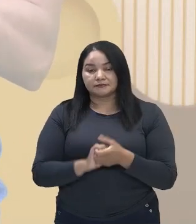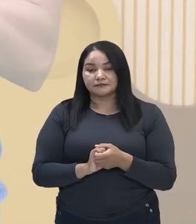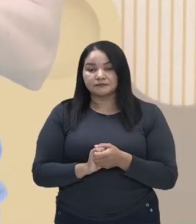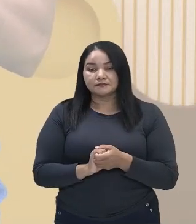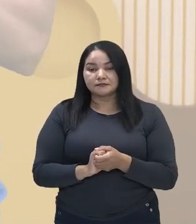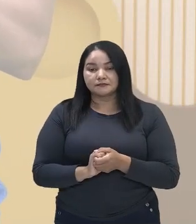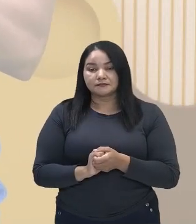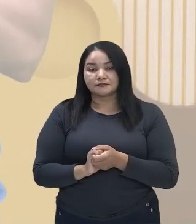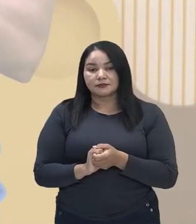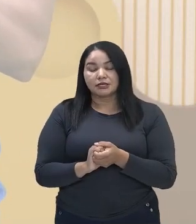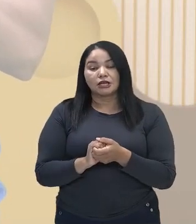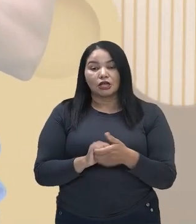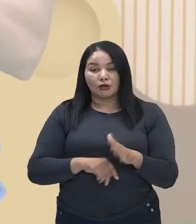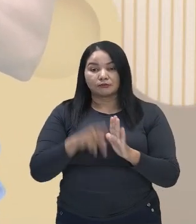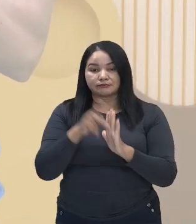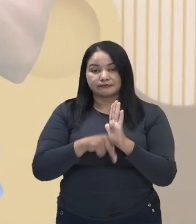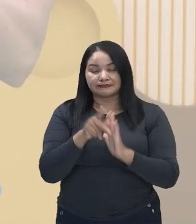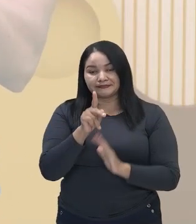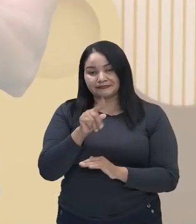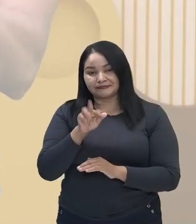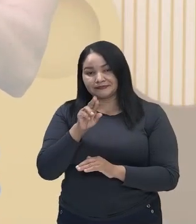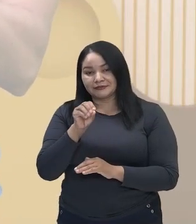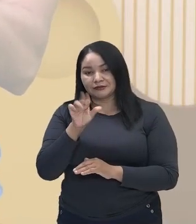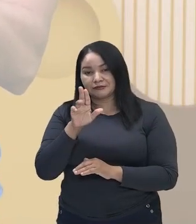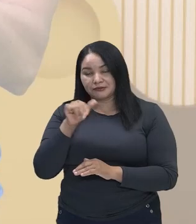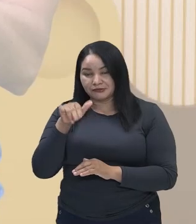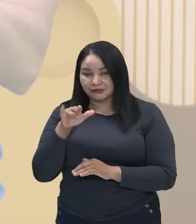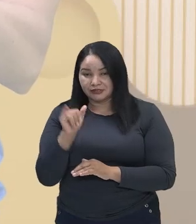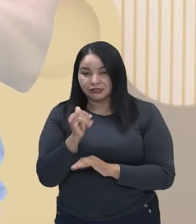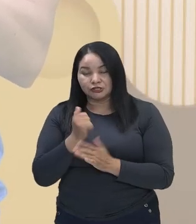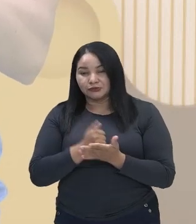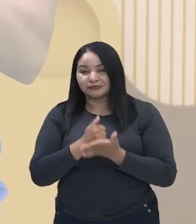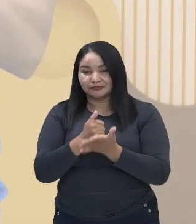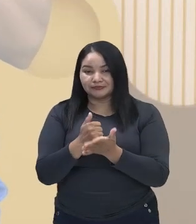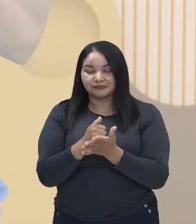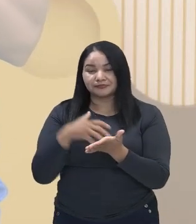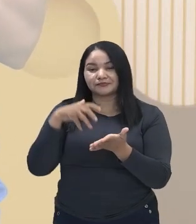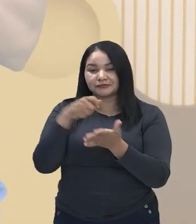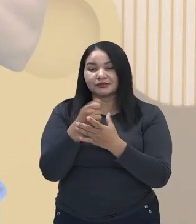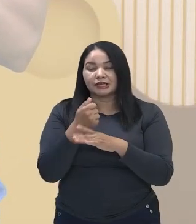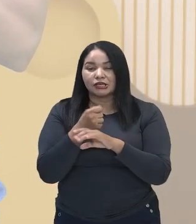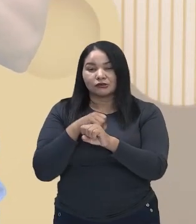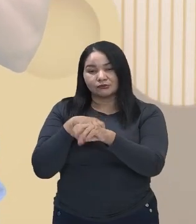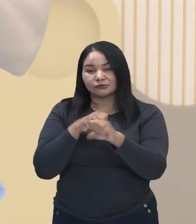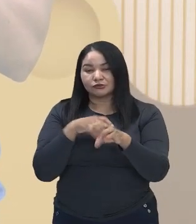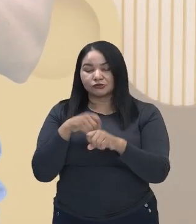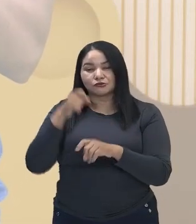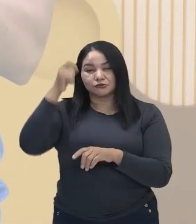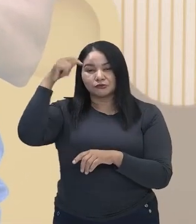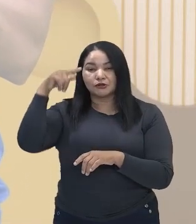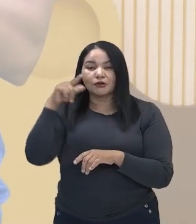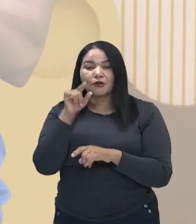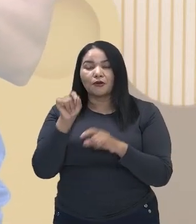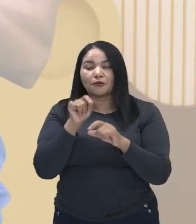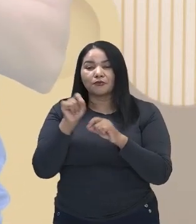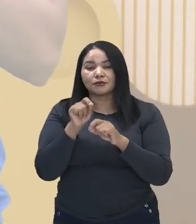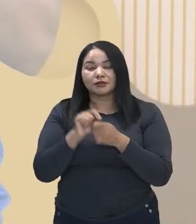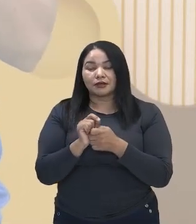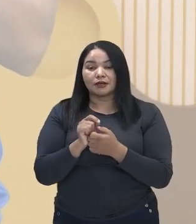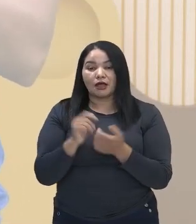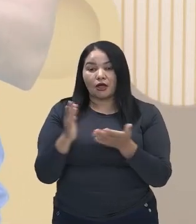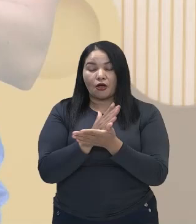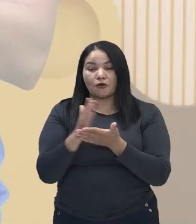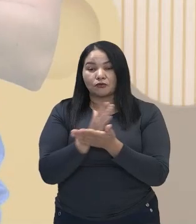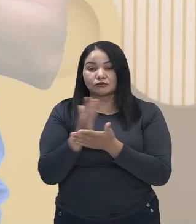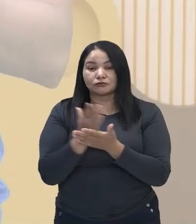o ProUni facilita o acesso à educação superior dos estudantes que têm um poder aquisitivo menor, dos